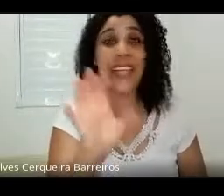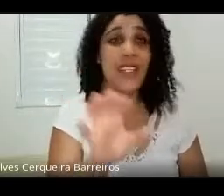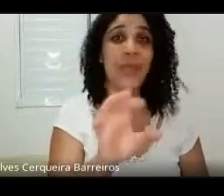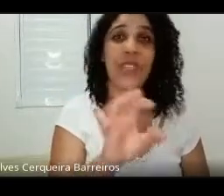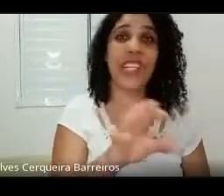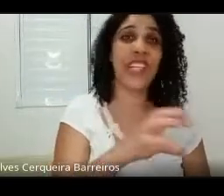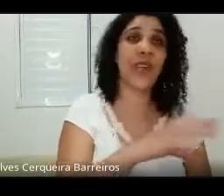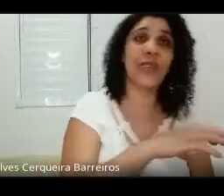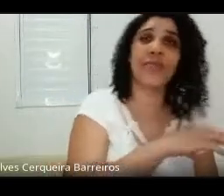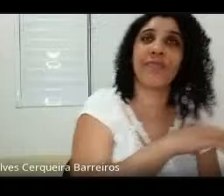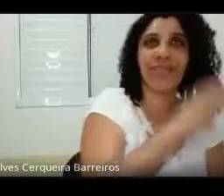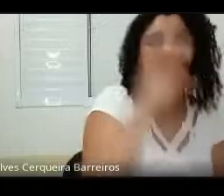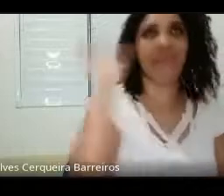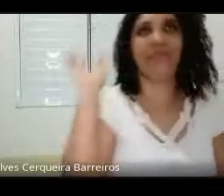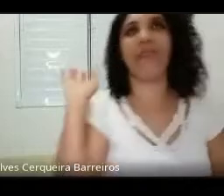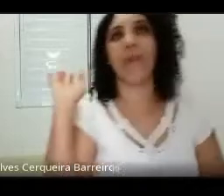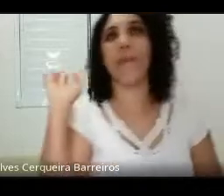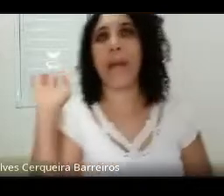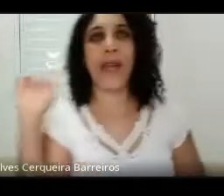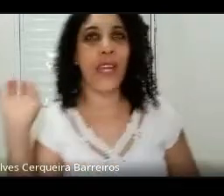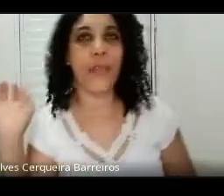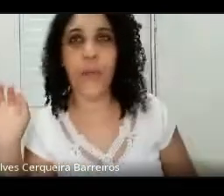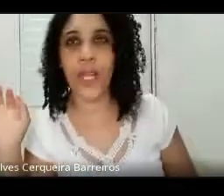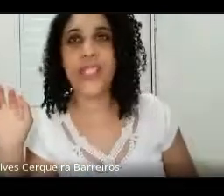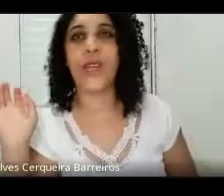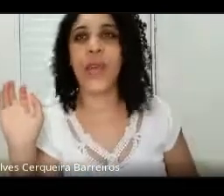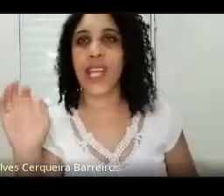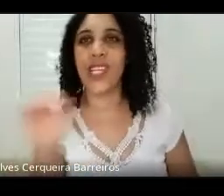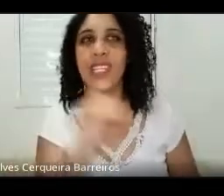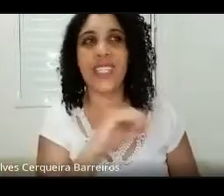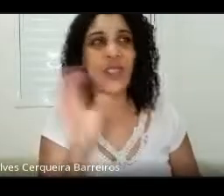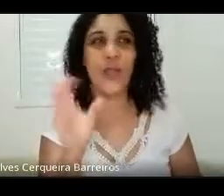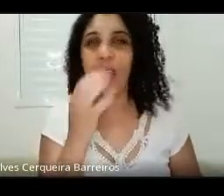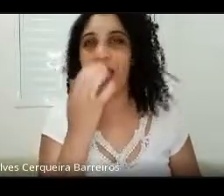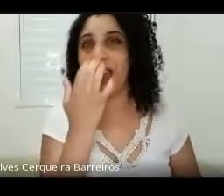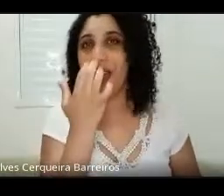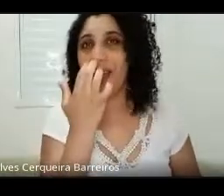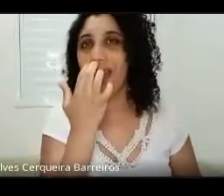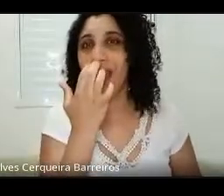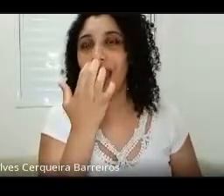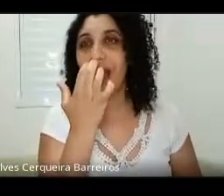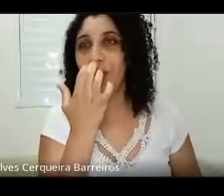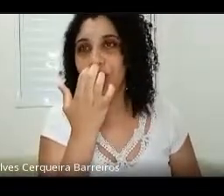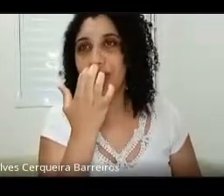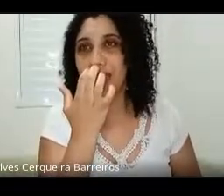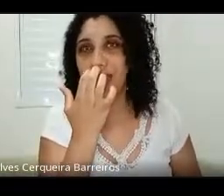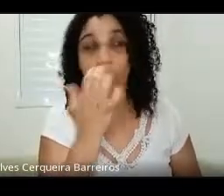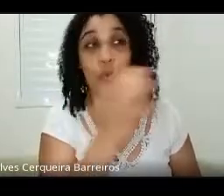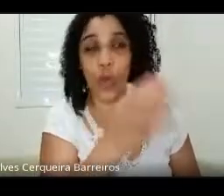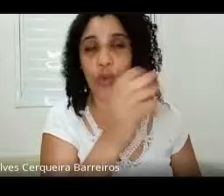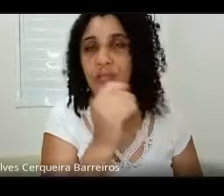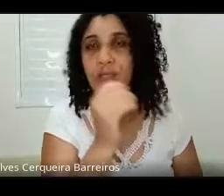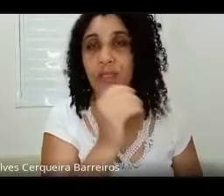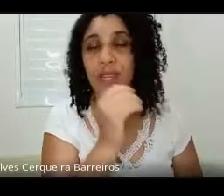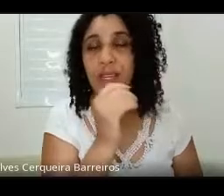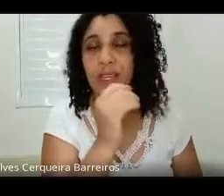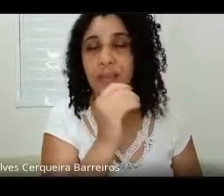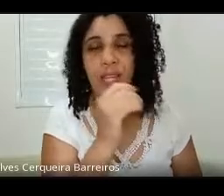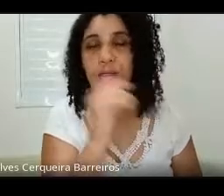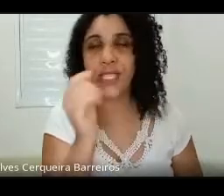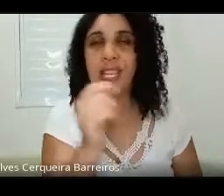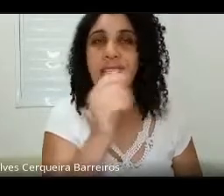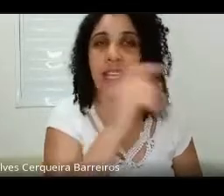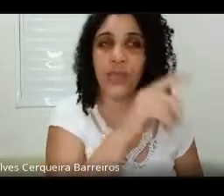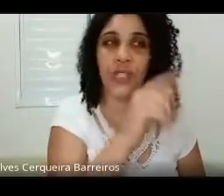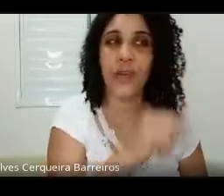Isso. Assim como você, Thiago, a maioria da população acha que se resume a a língua de sinais. Então, o alfabeto,